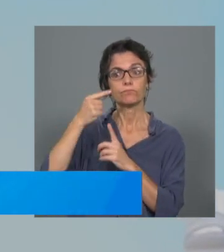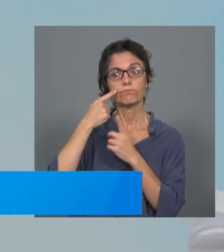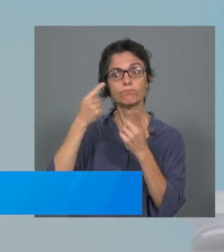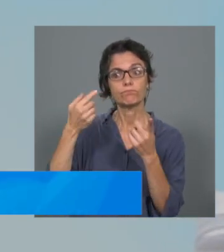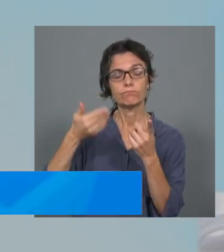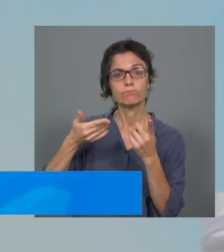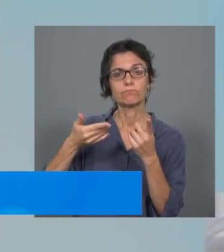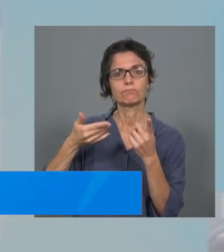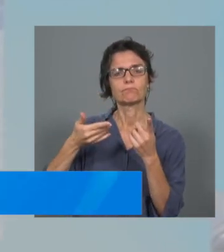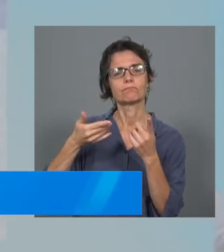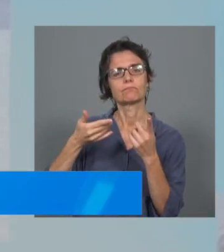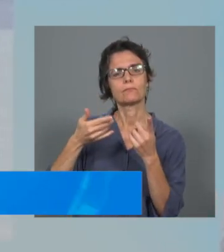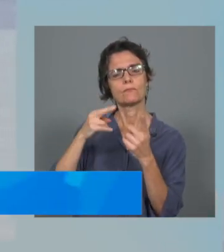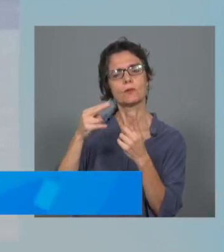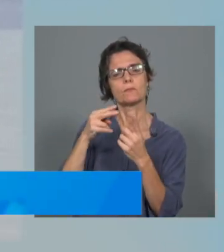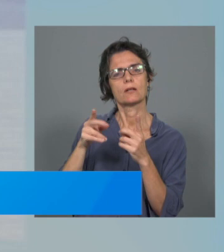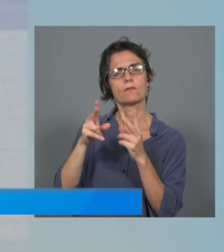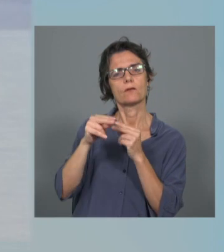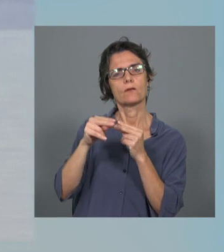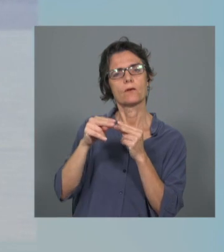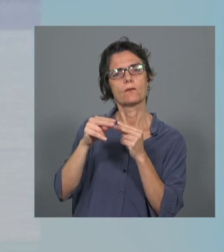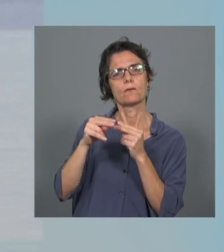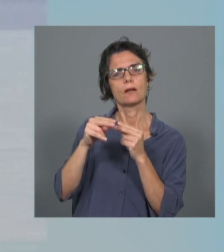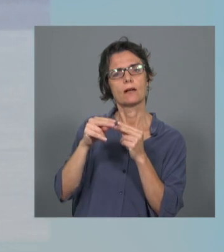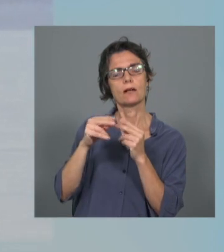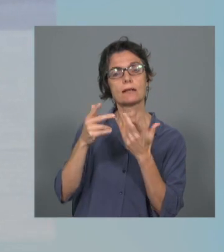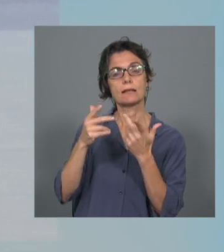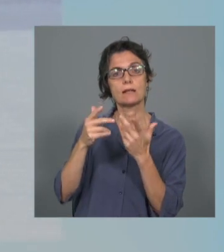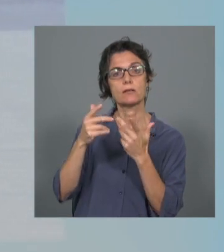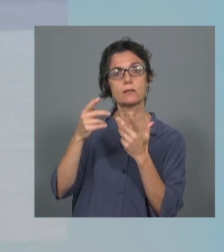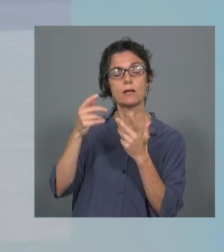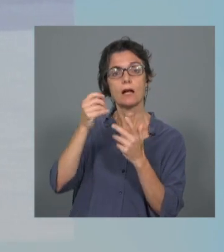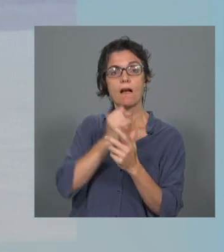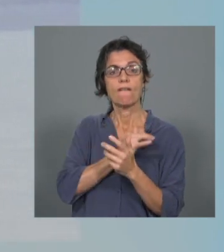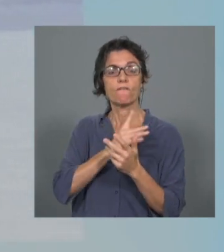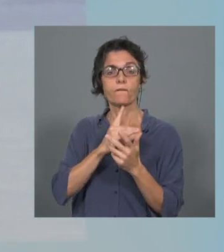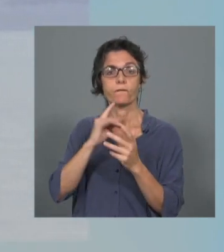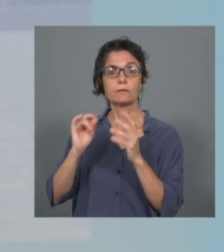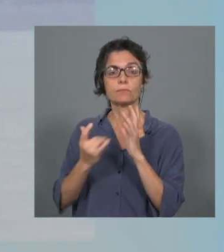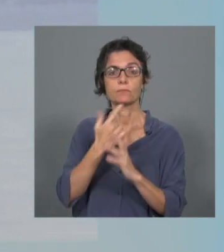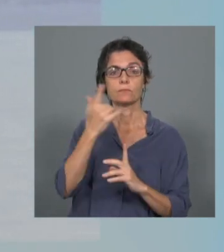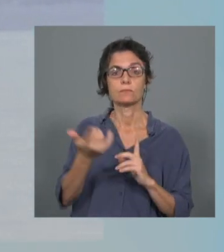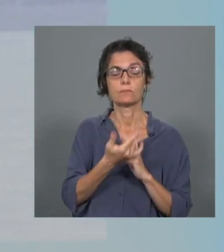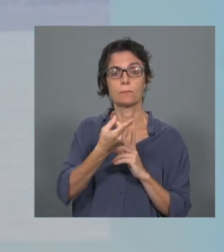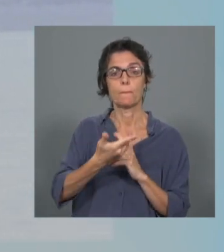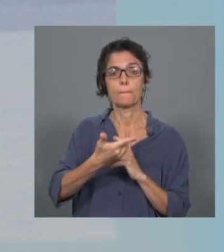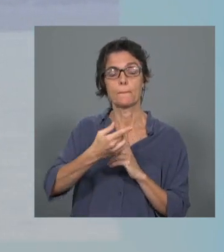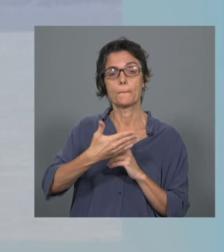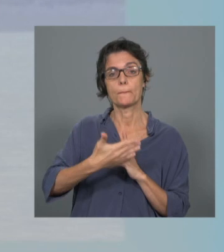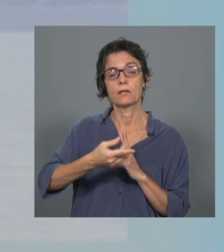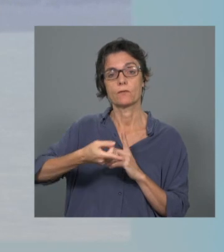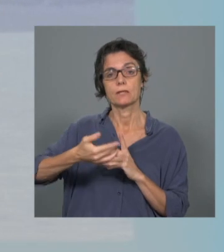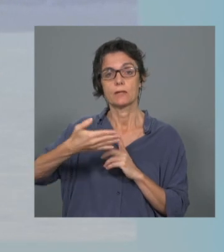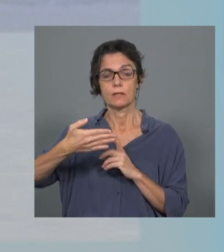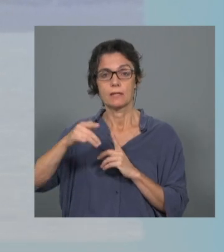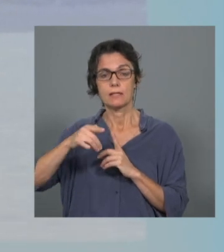do fenómeno de fé nascido na Cova da Iria em 1917. Uma produção